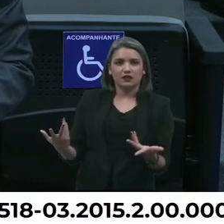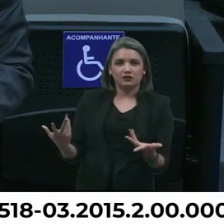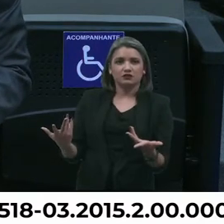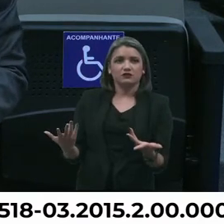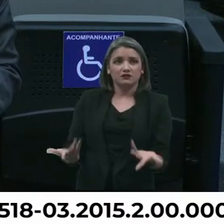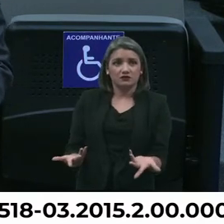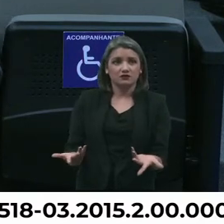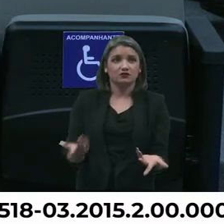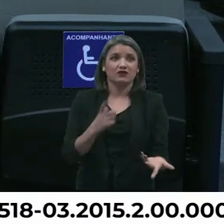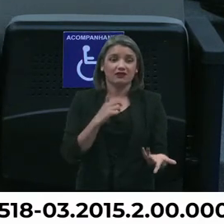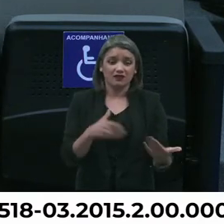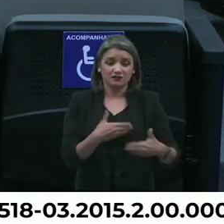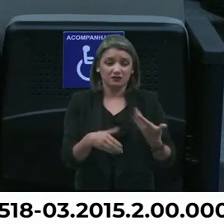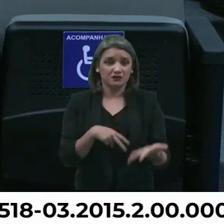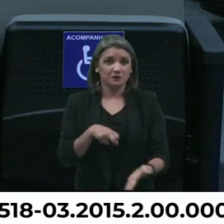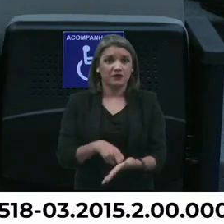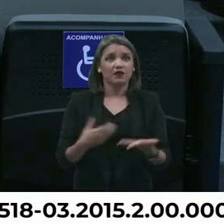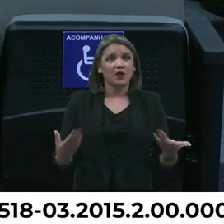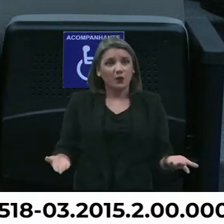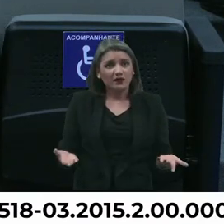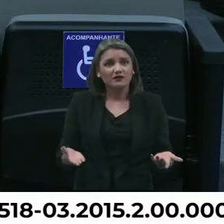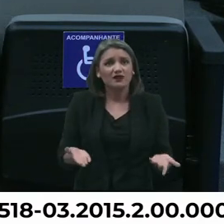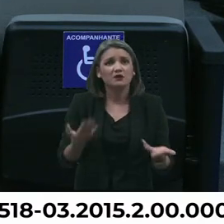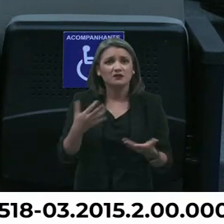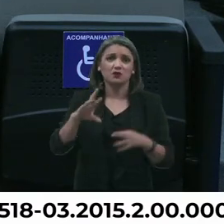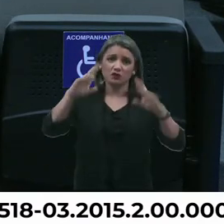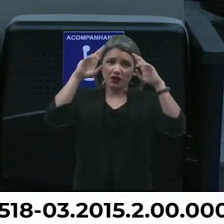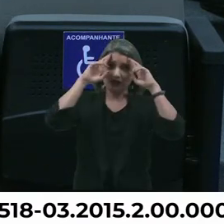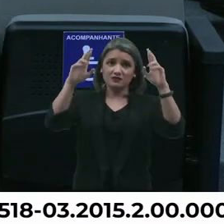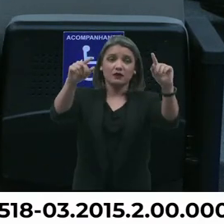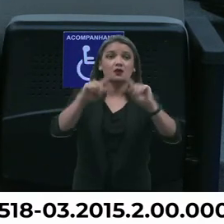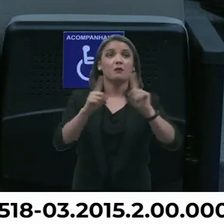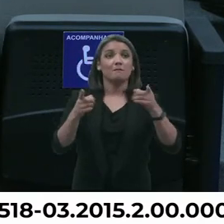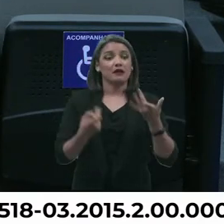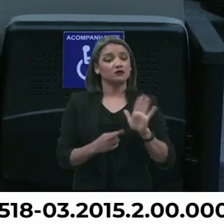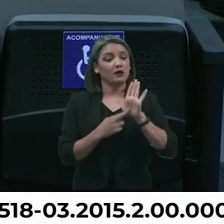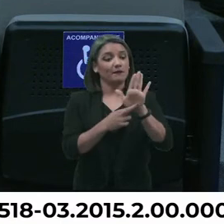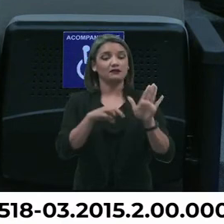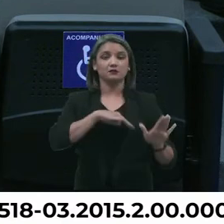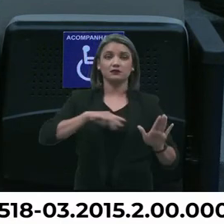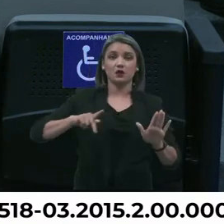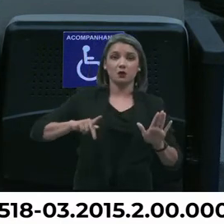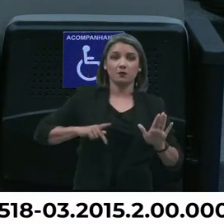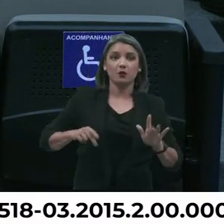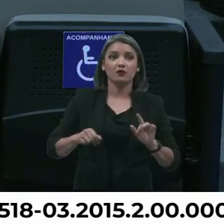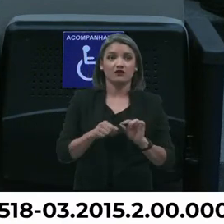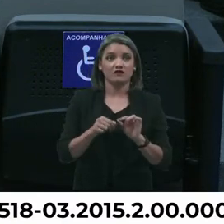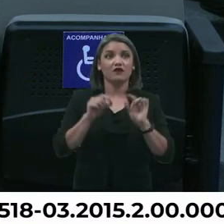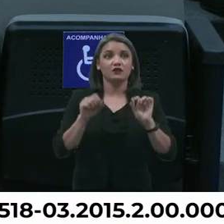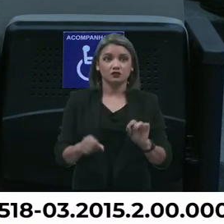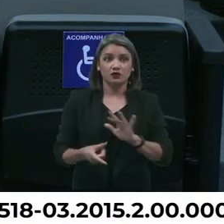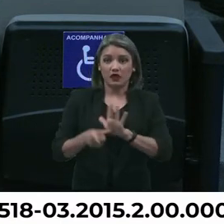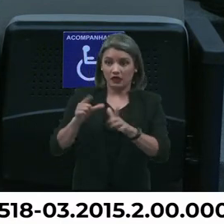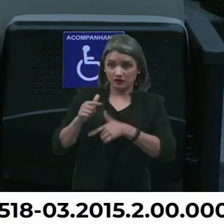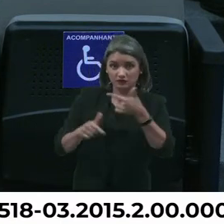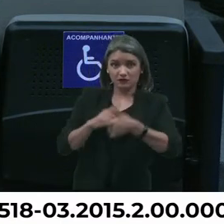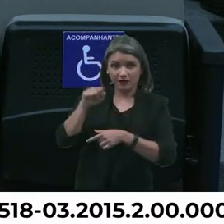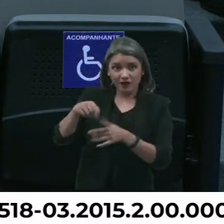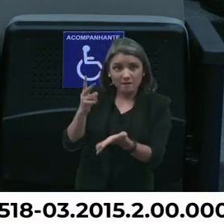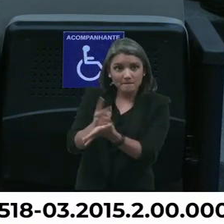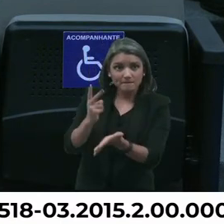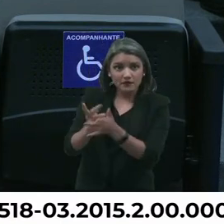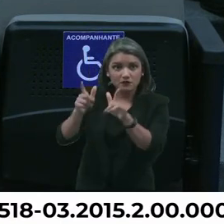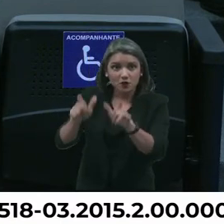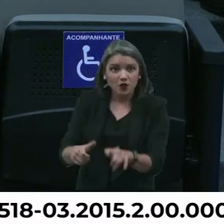buziles, ministro Salomão, aqui da questão é que, com todo respeito, o ilustre representante do Ministério Público, que oficiava na comarca em que o juiz era